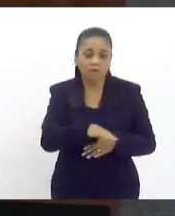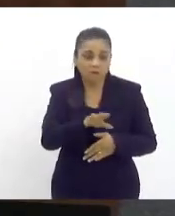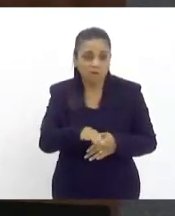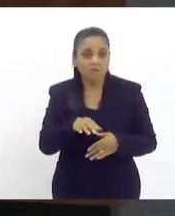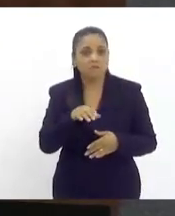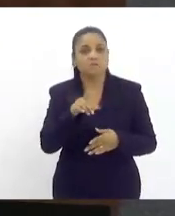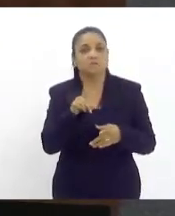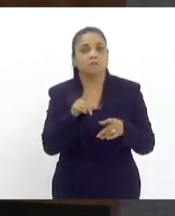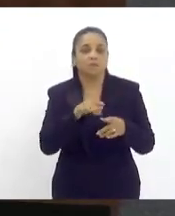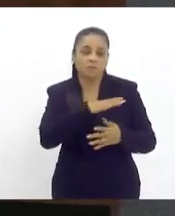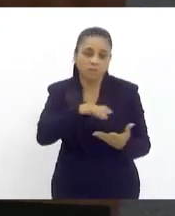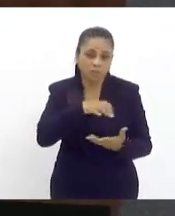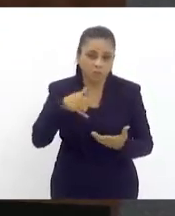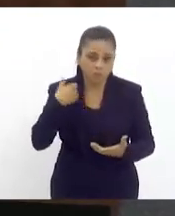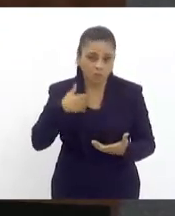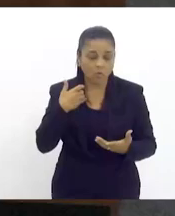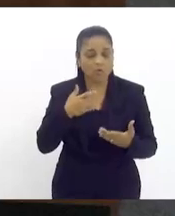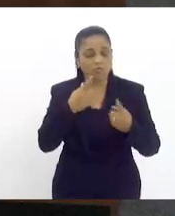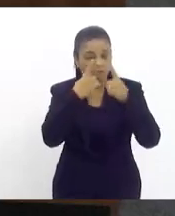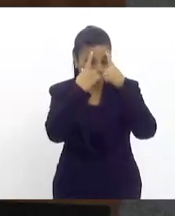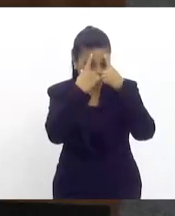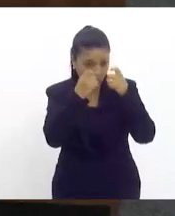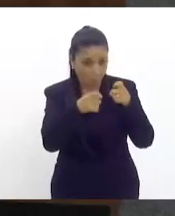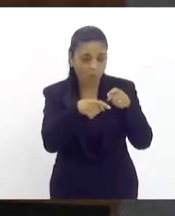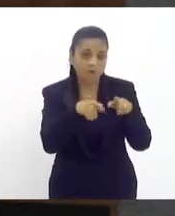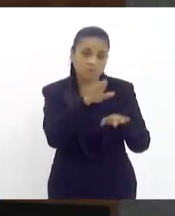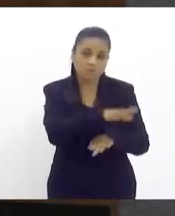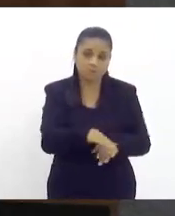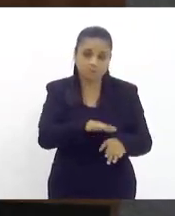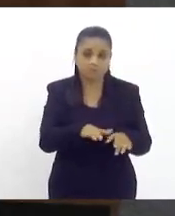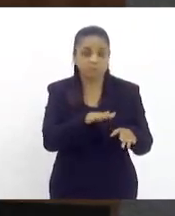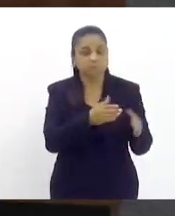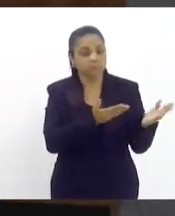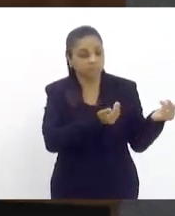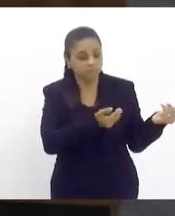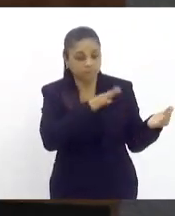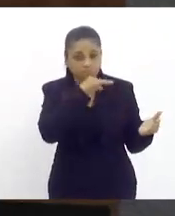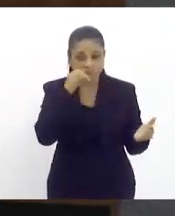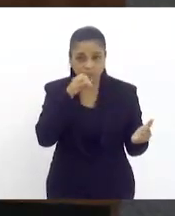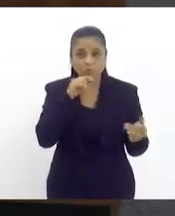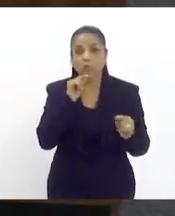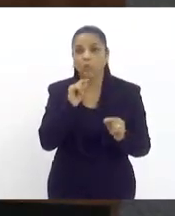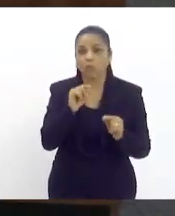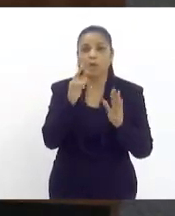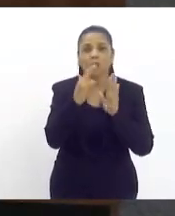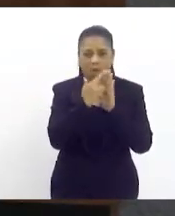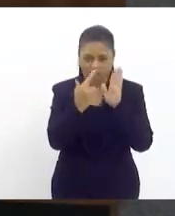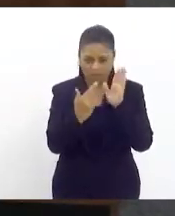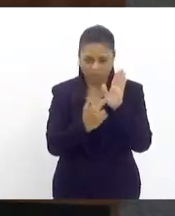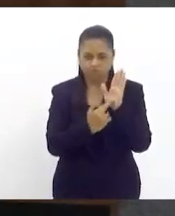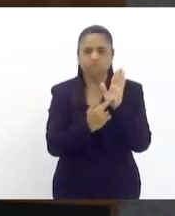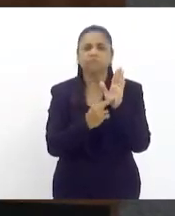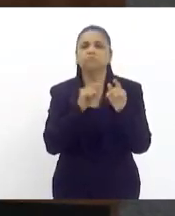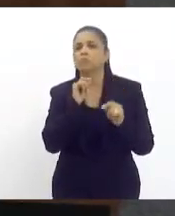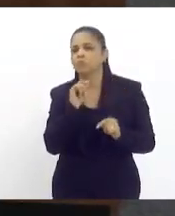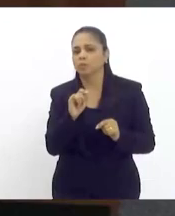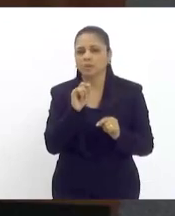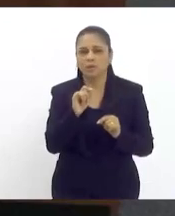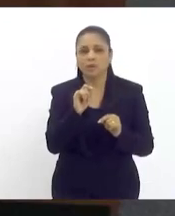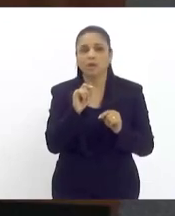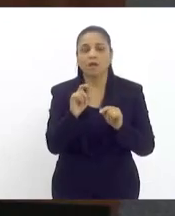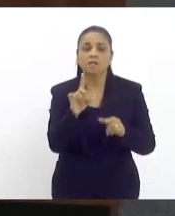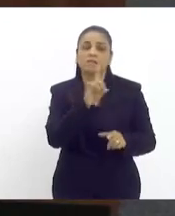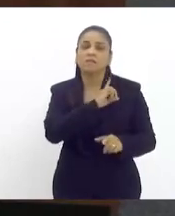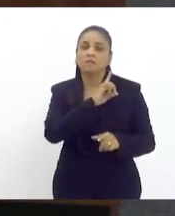violência que alcançam as crianças o adolescentes via de regra porta de entrada é através da